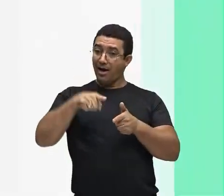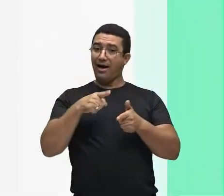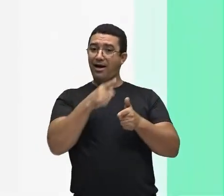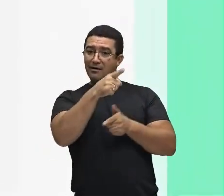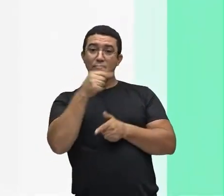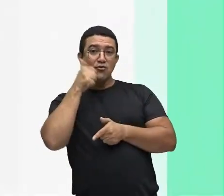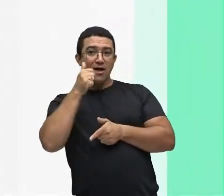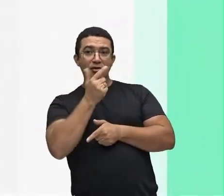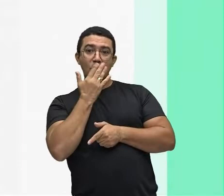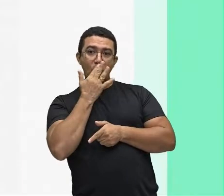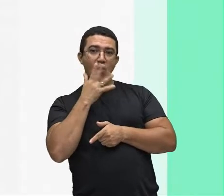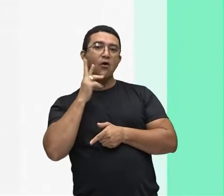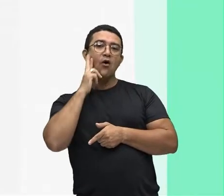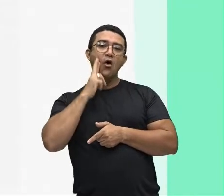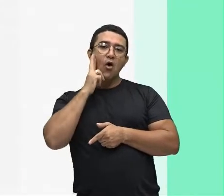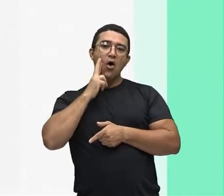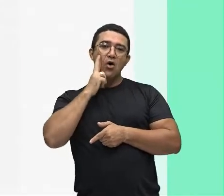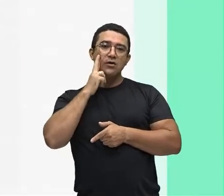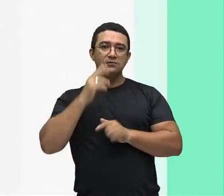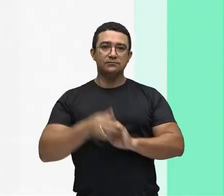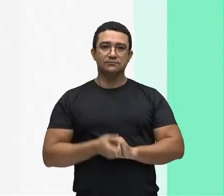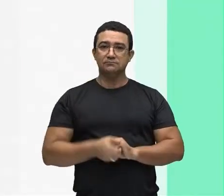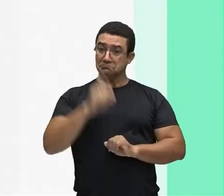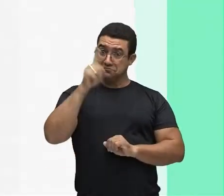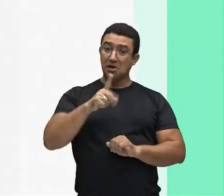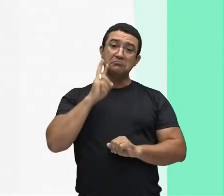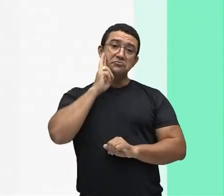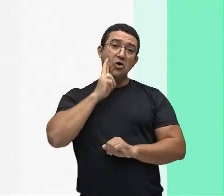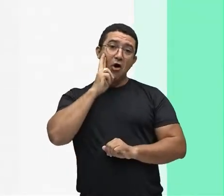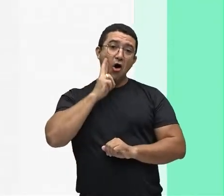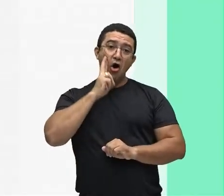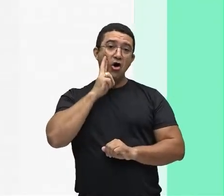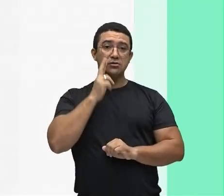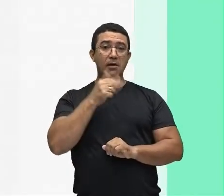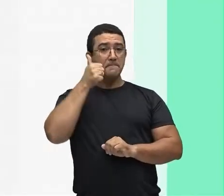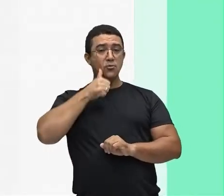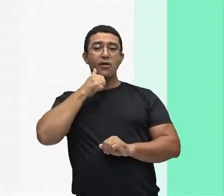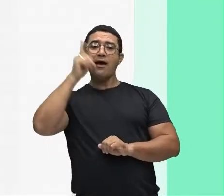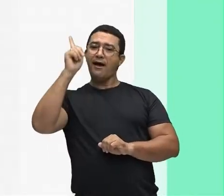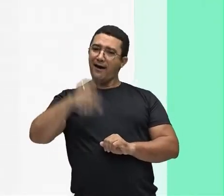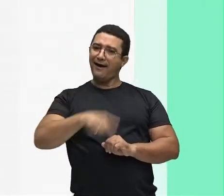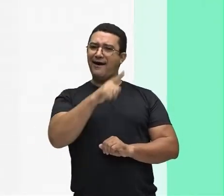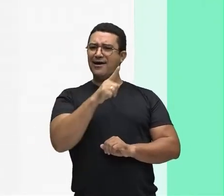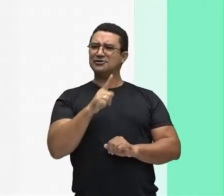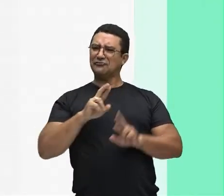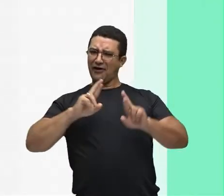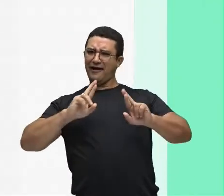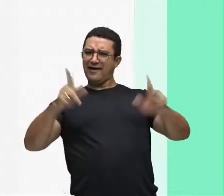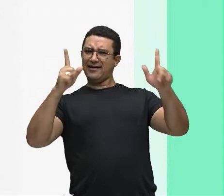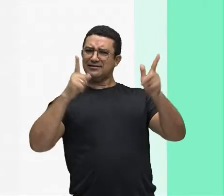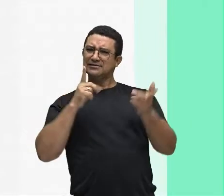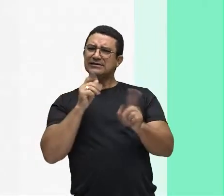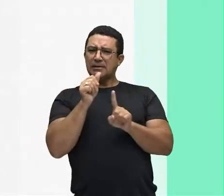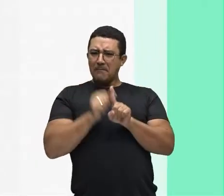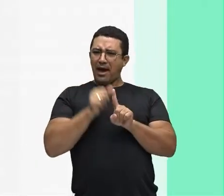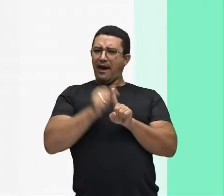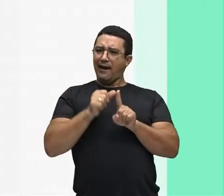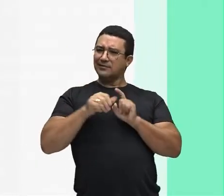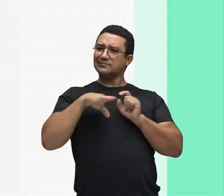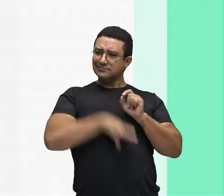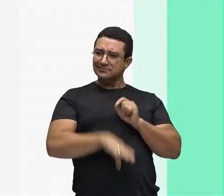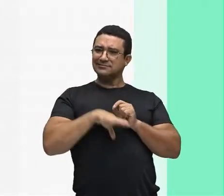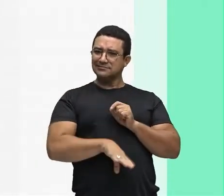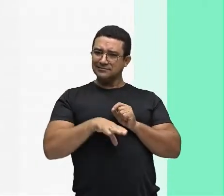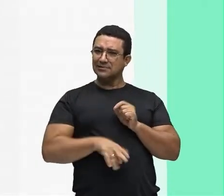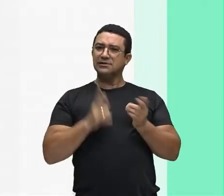não provoque. É cor-de-rosa choque, mulher é bicho esquisito, todo mês sangra, um sexto